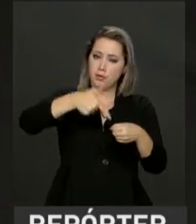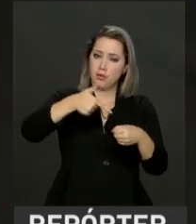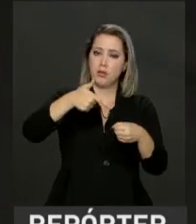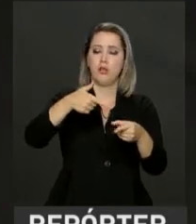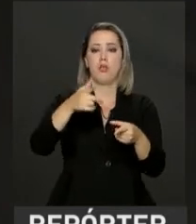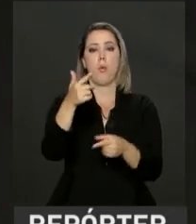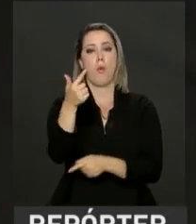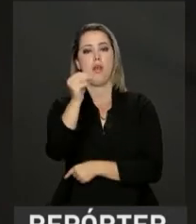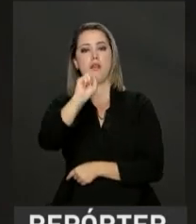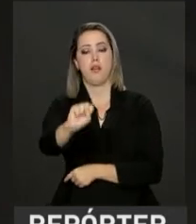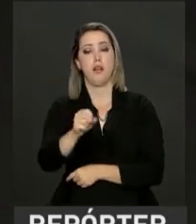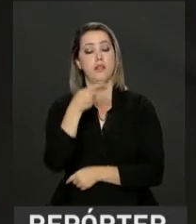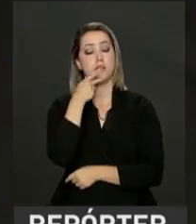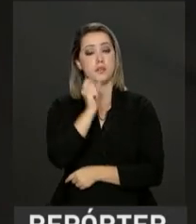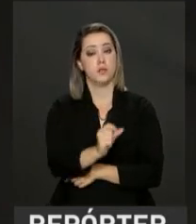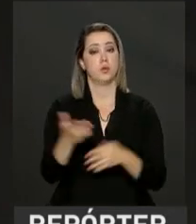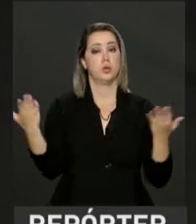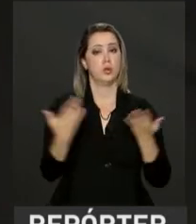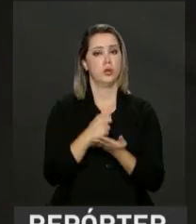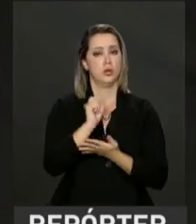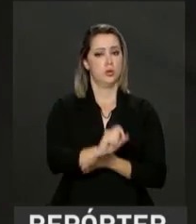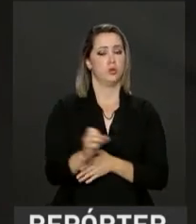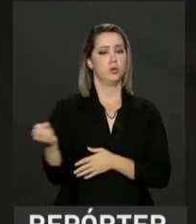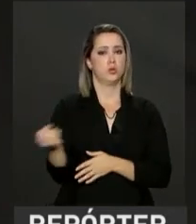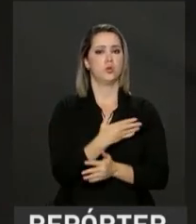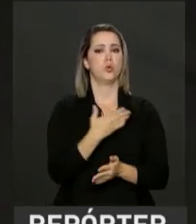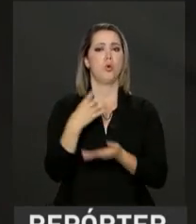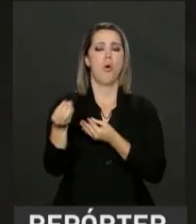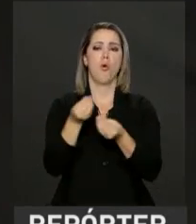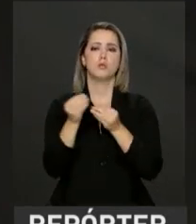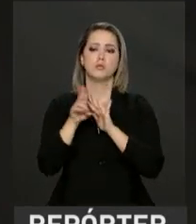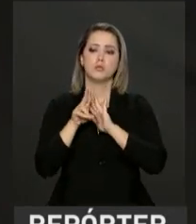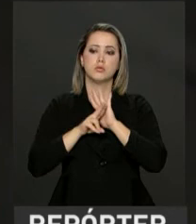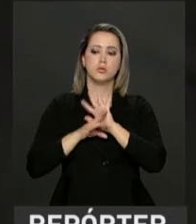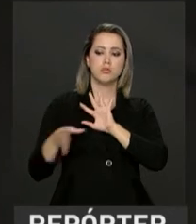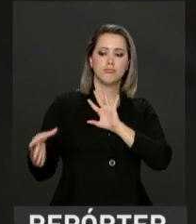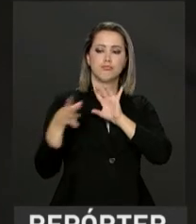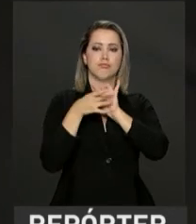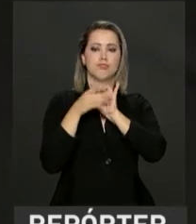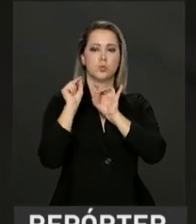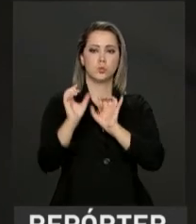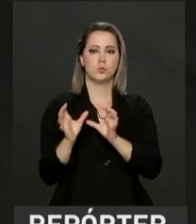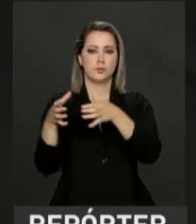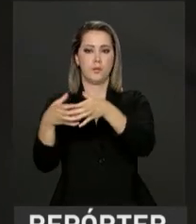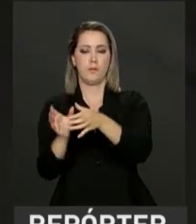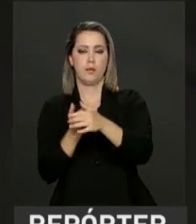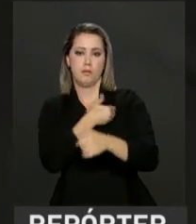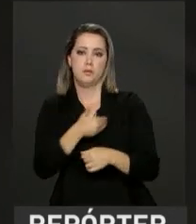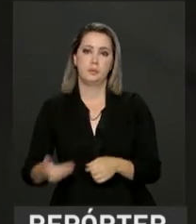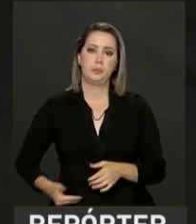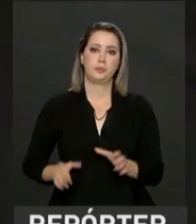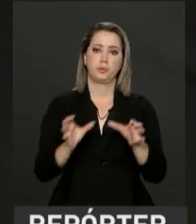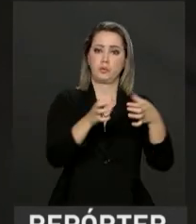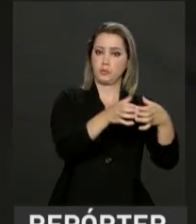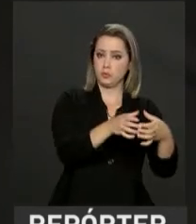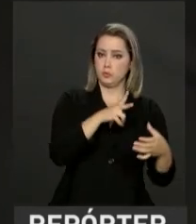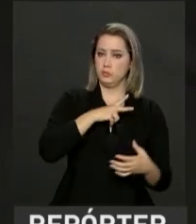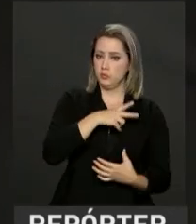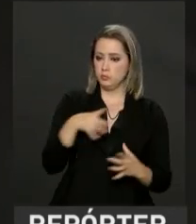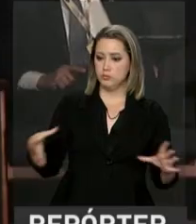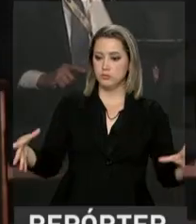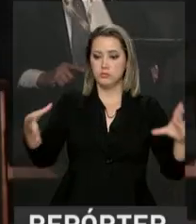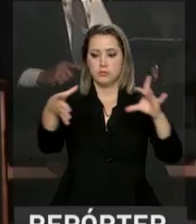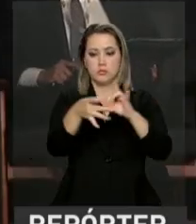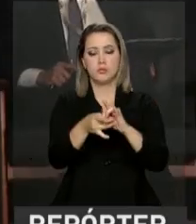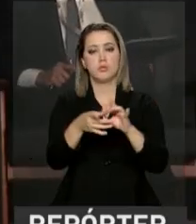Presidência destacou que hoje existe um novo formato de associação entre os setores público e privado por meio